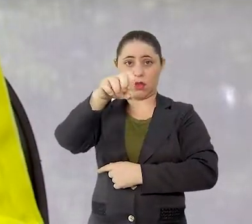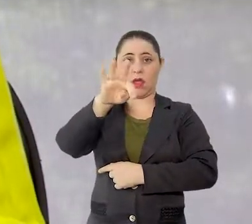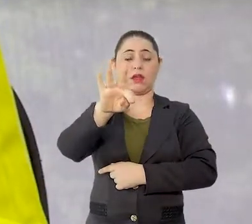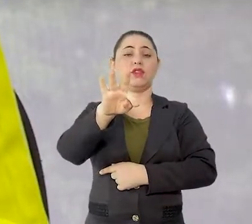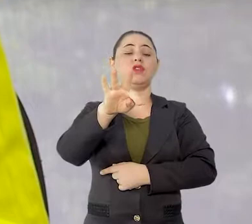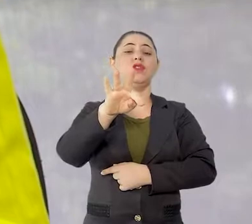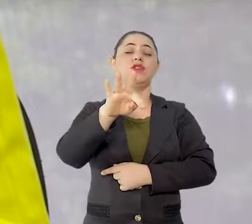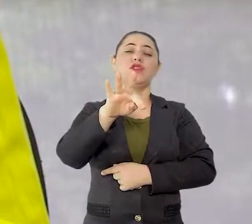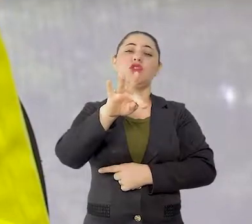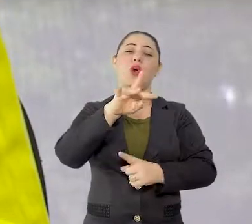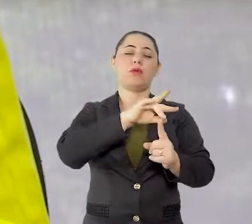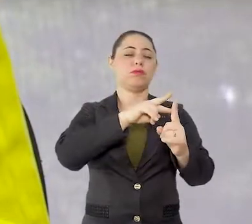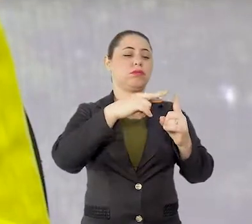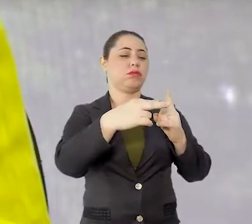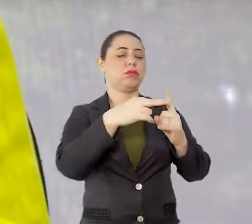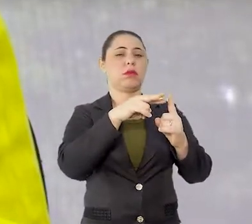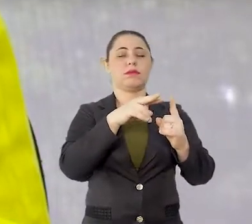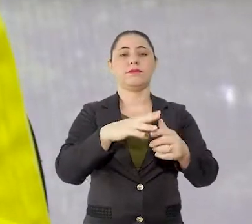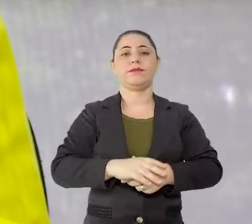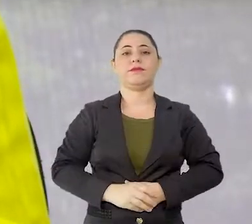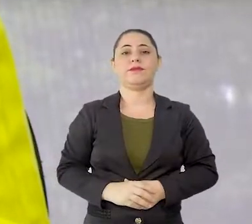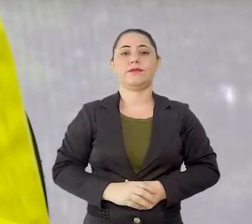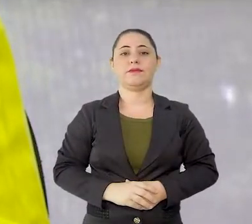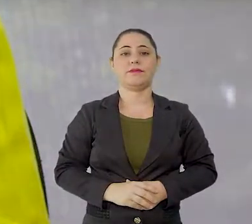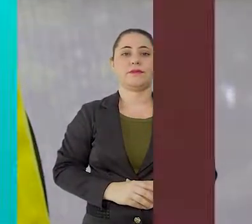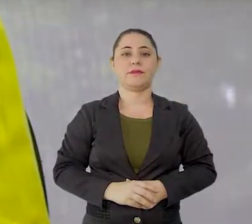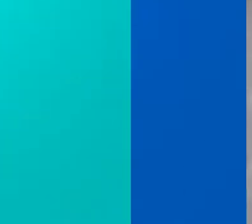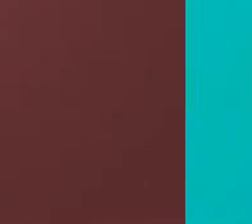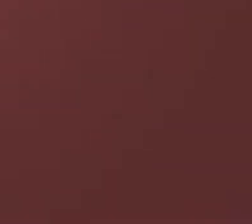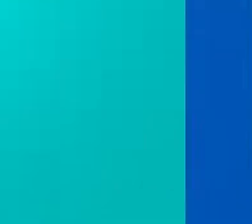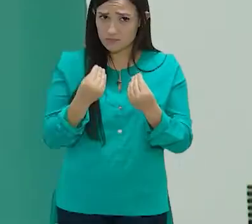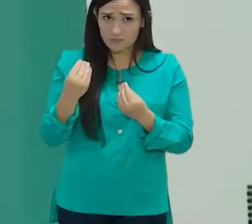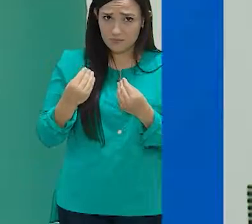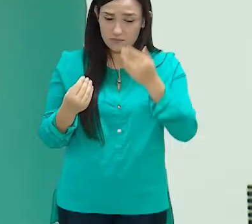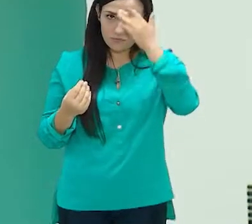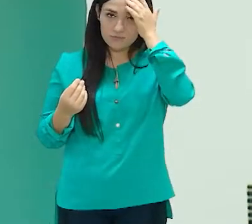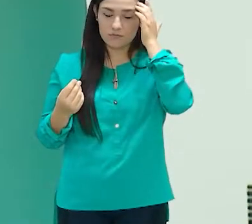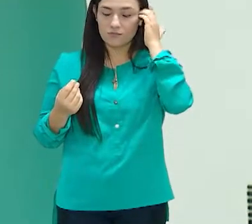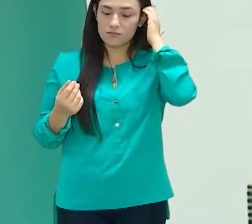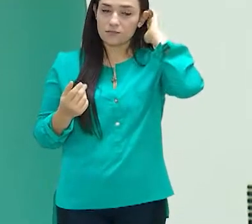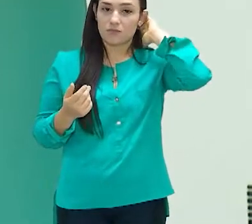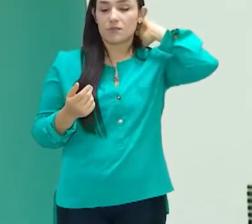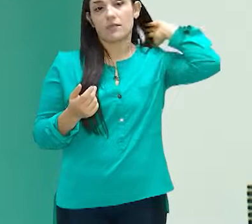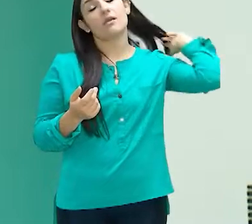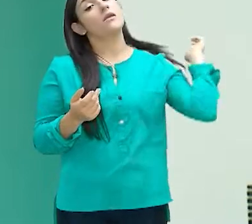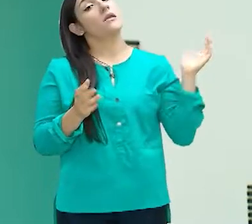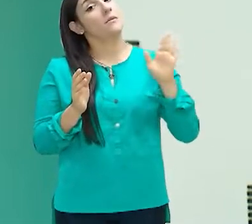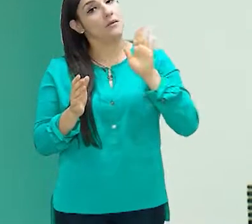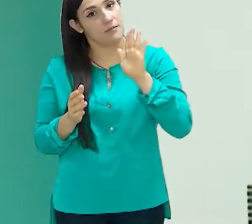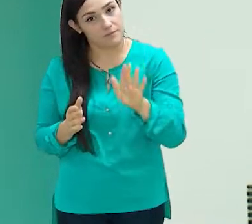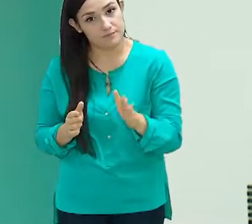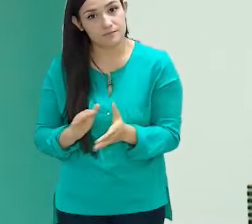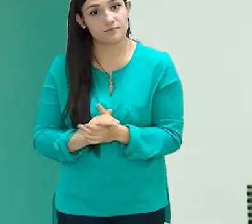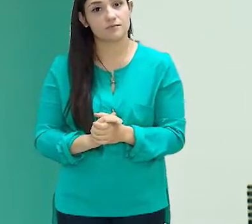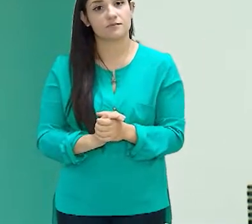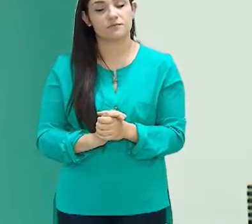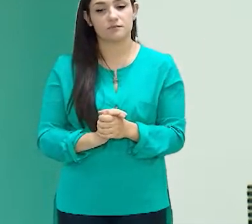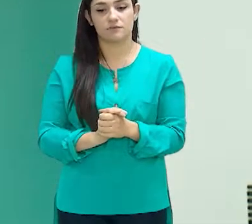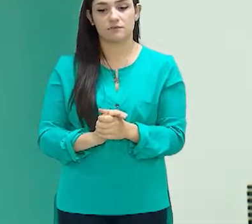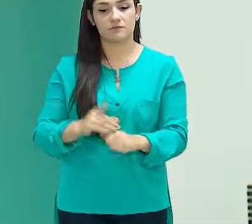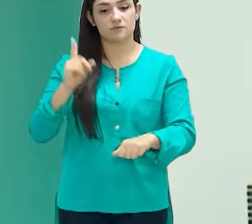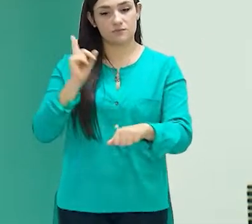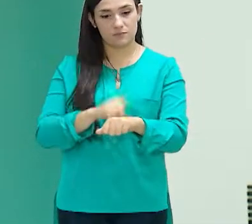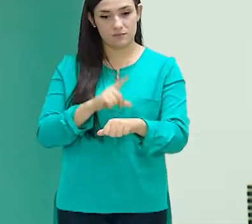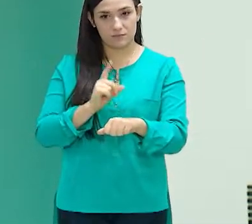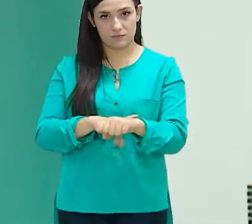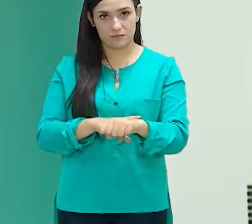advogada Valnete da Costa no programa Considerações. O casal, quando eles separam, vamos dizer